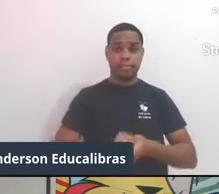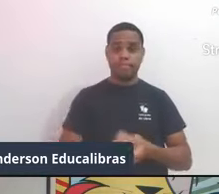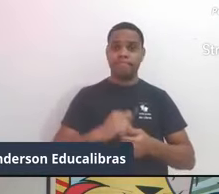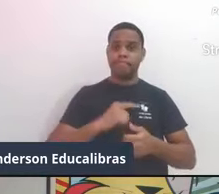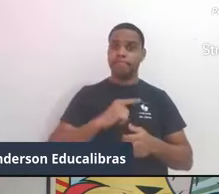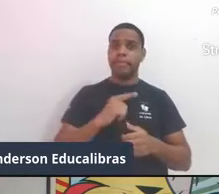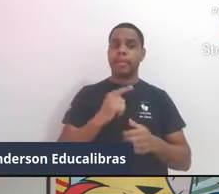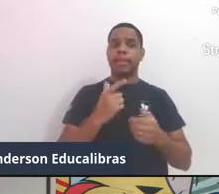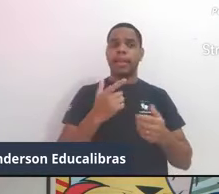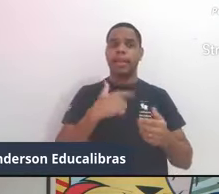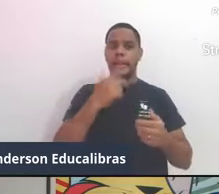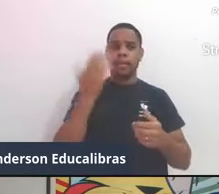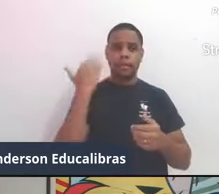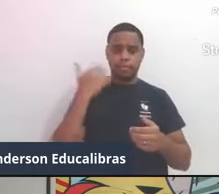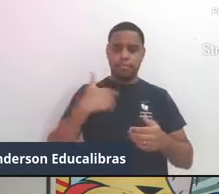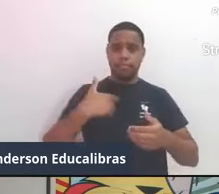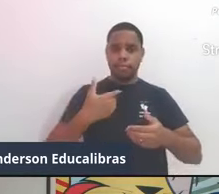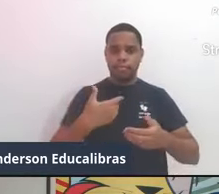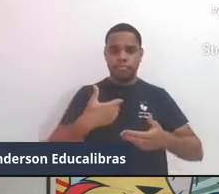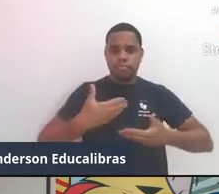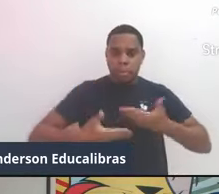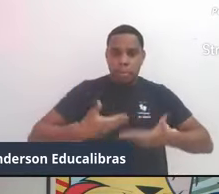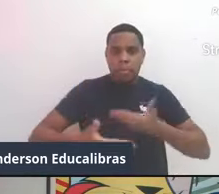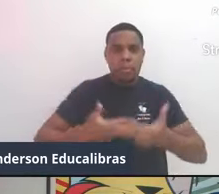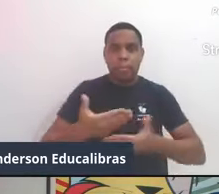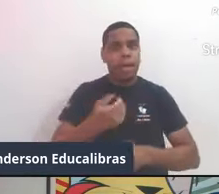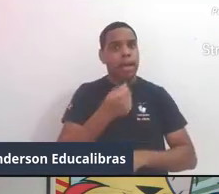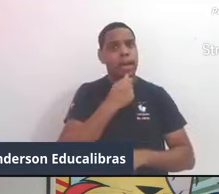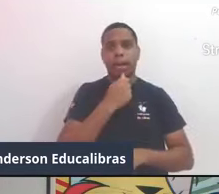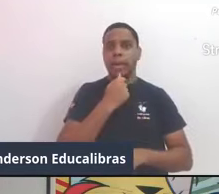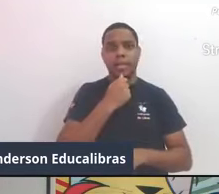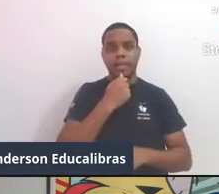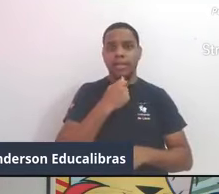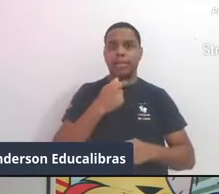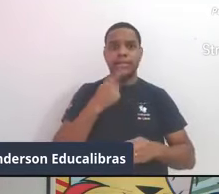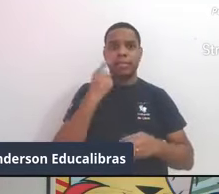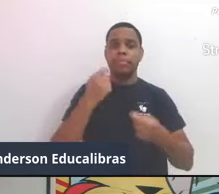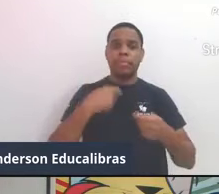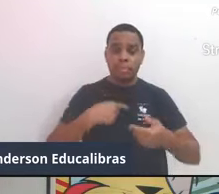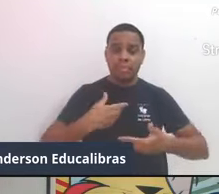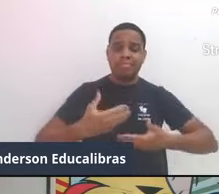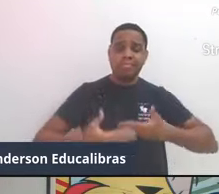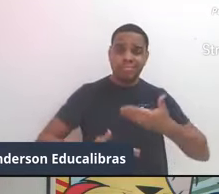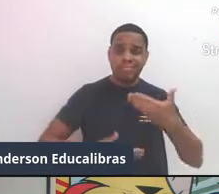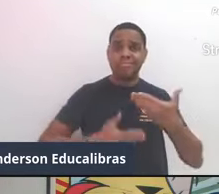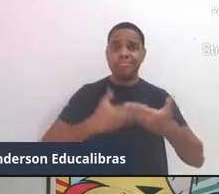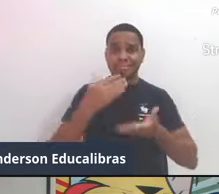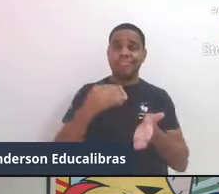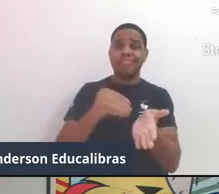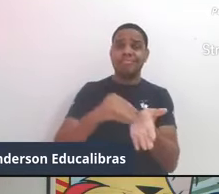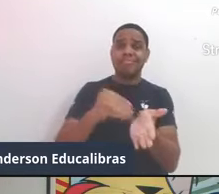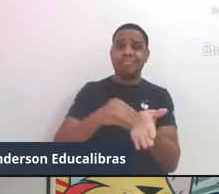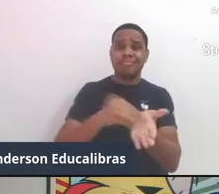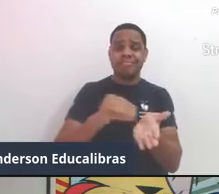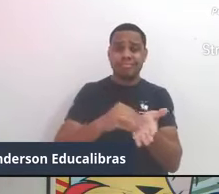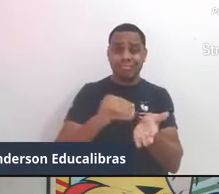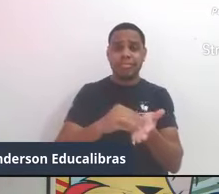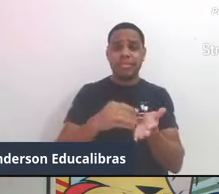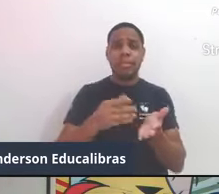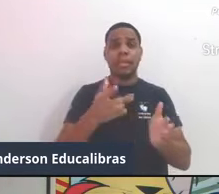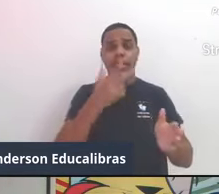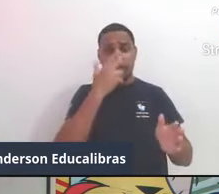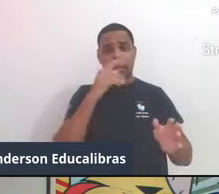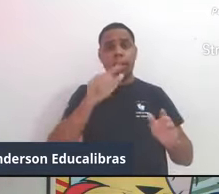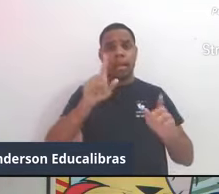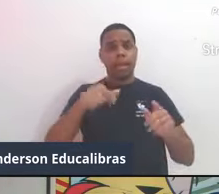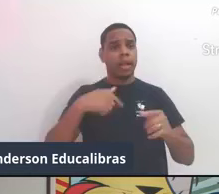andando, caminhando, se desenvolvendo na velocidade devida. Ou seja, que havia um passivo muito